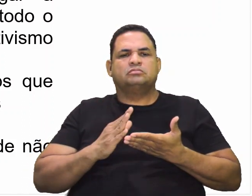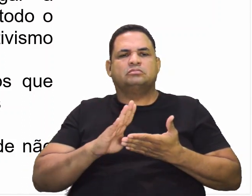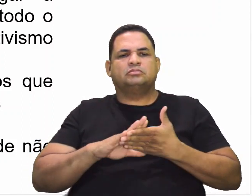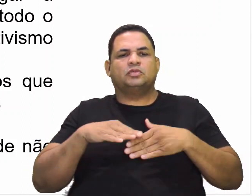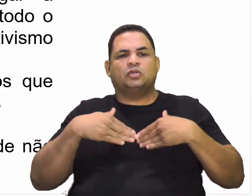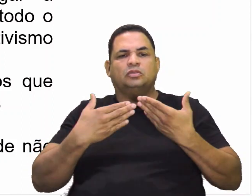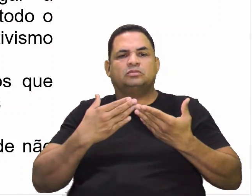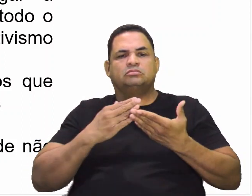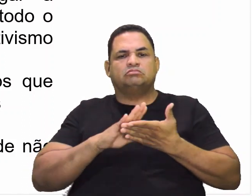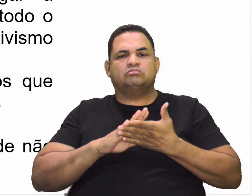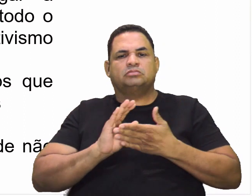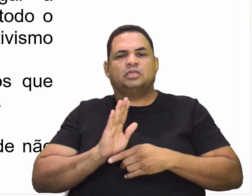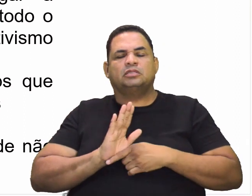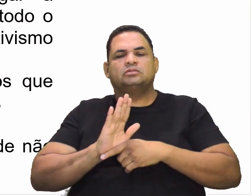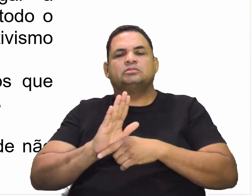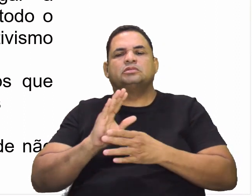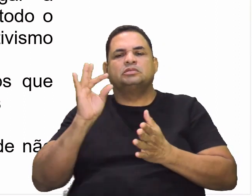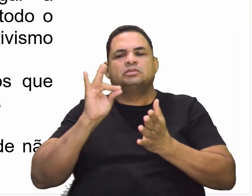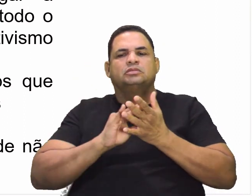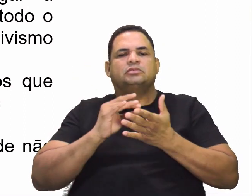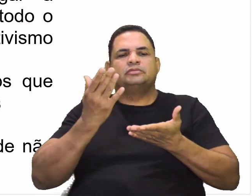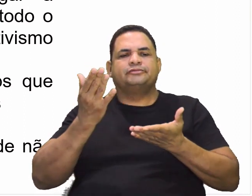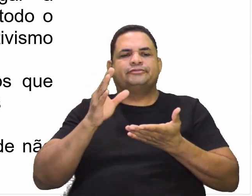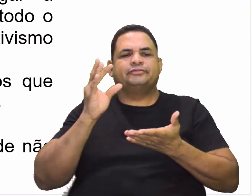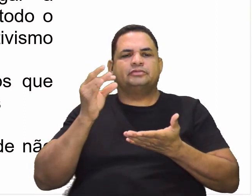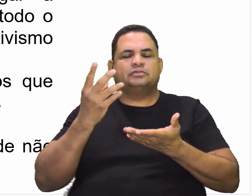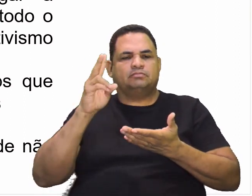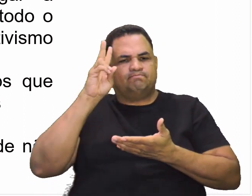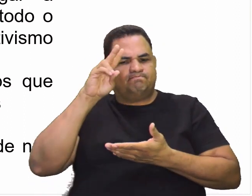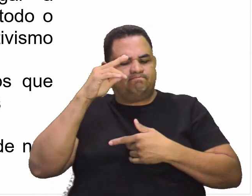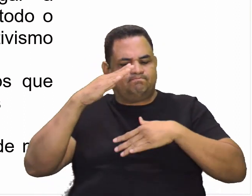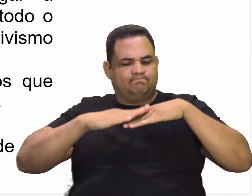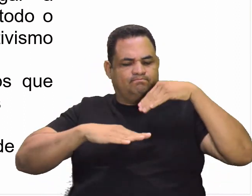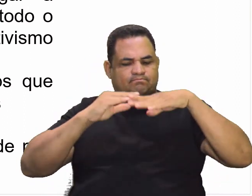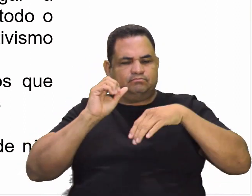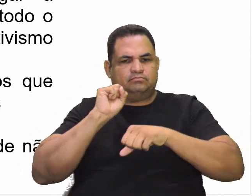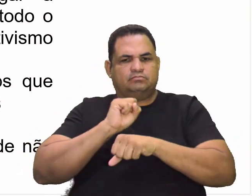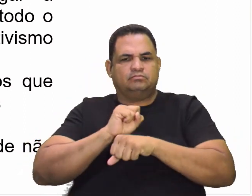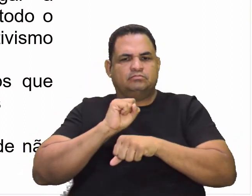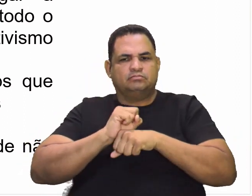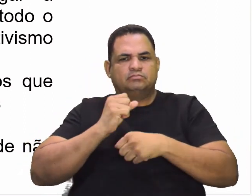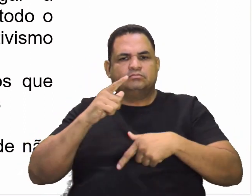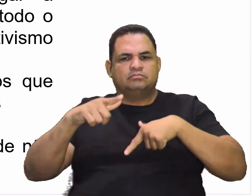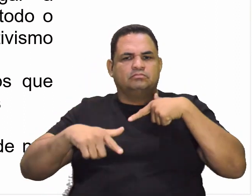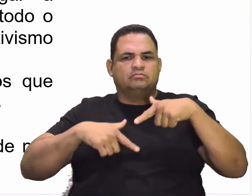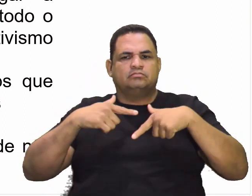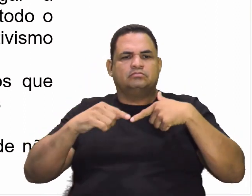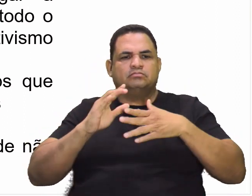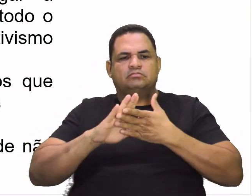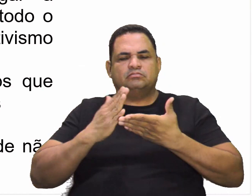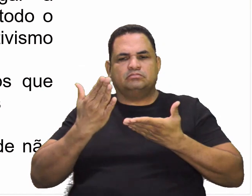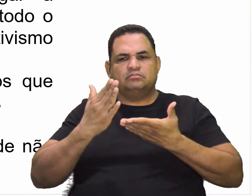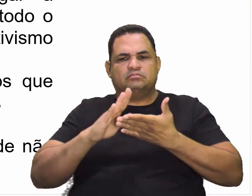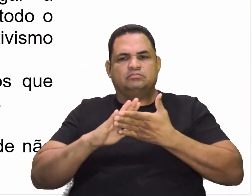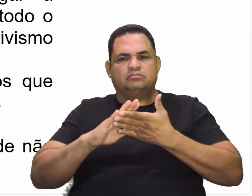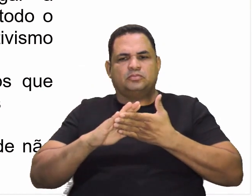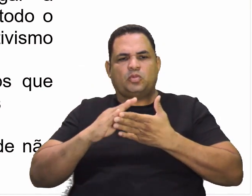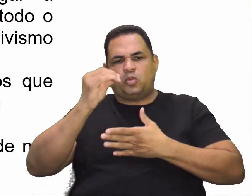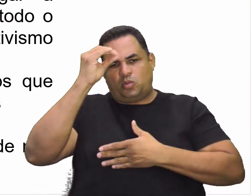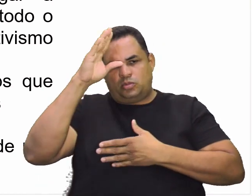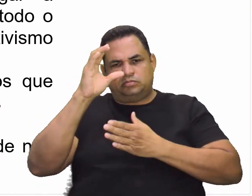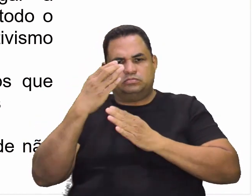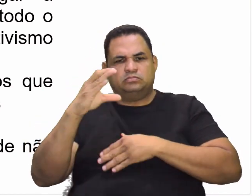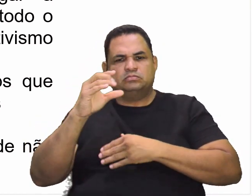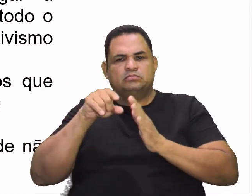Ao privilegiarem a realidade dos fatos, os historiadores esperavam reproduzir um conhecimento